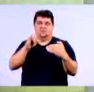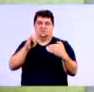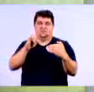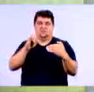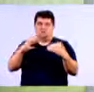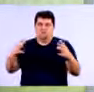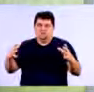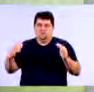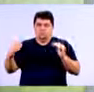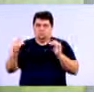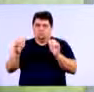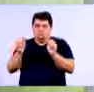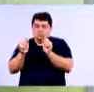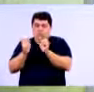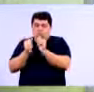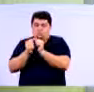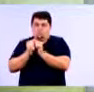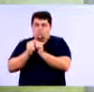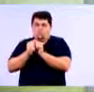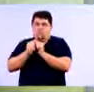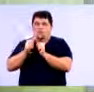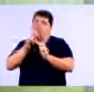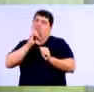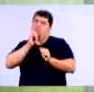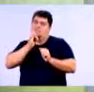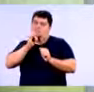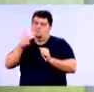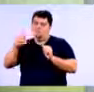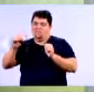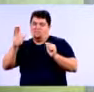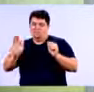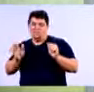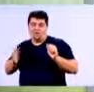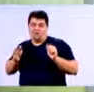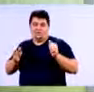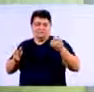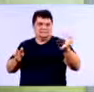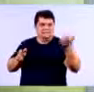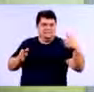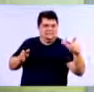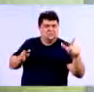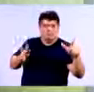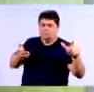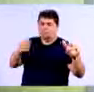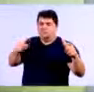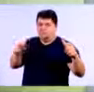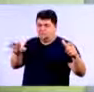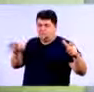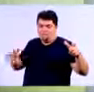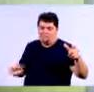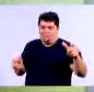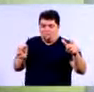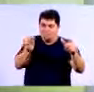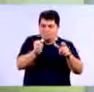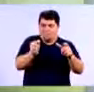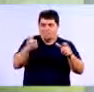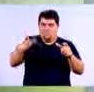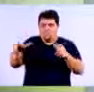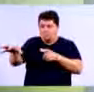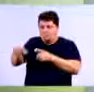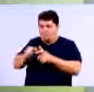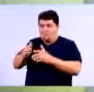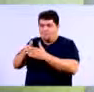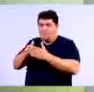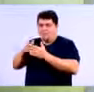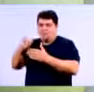baixa, fizer o resgate do primeiro, fazer a unificação de todo o recurso, criar um volume maior e aí você aplicar tudo no